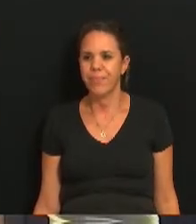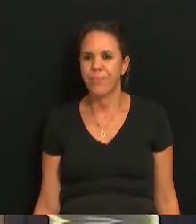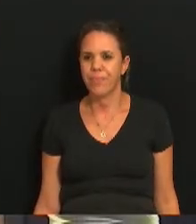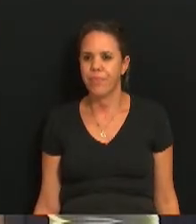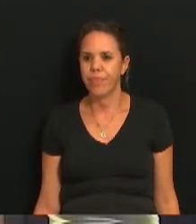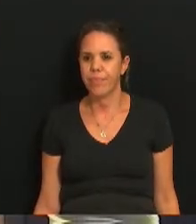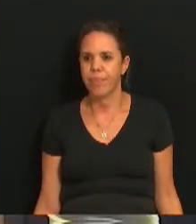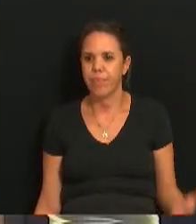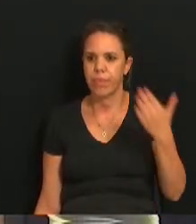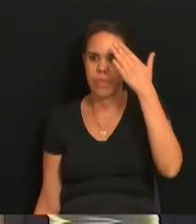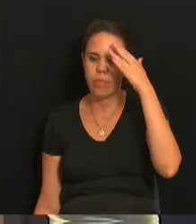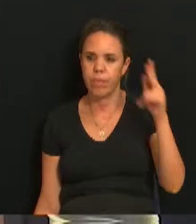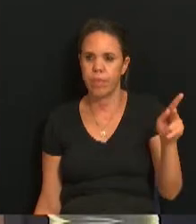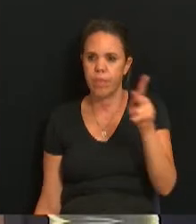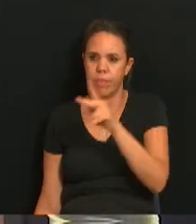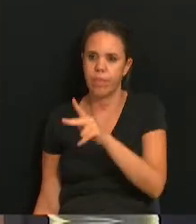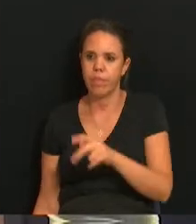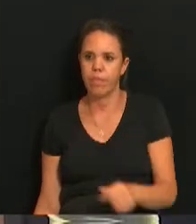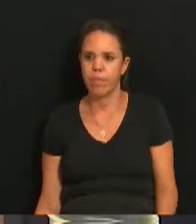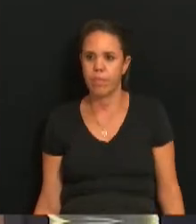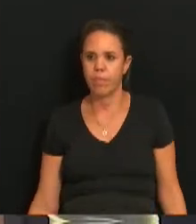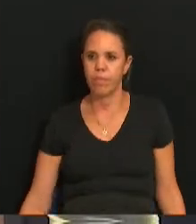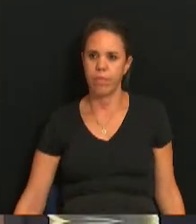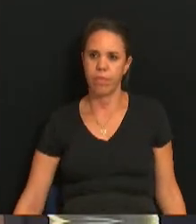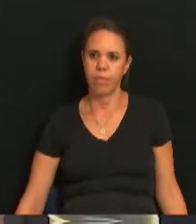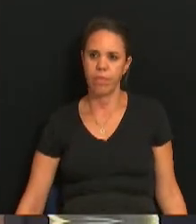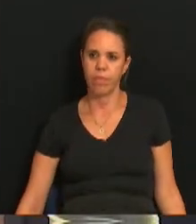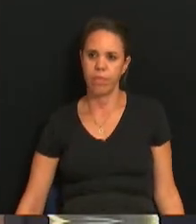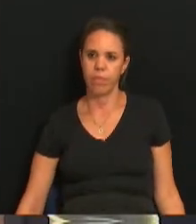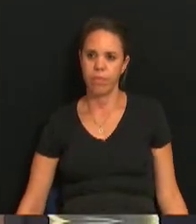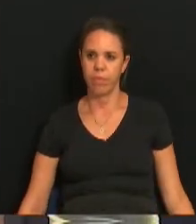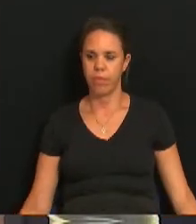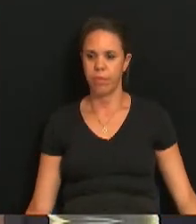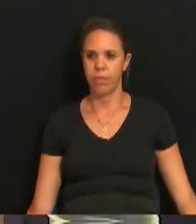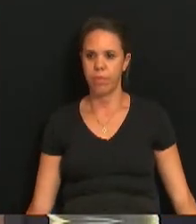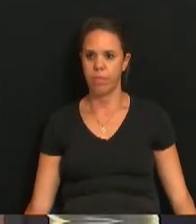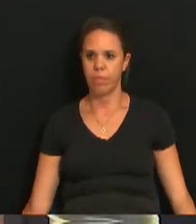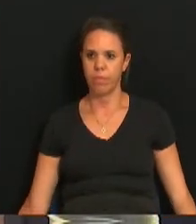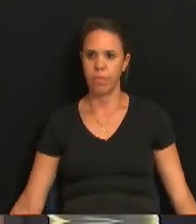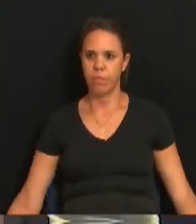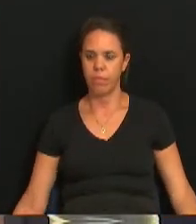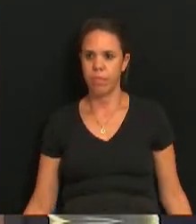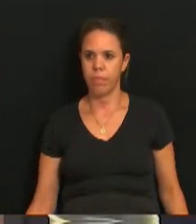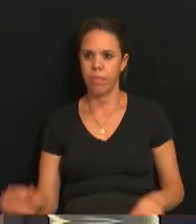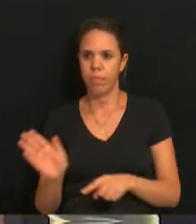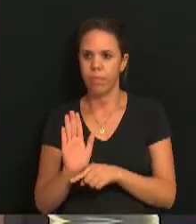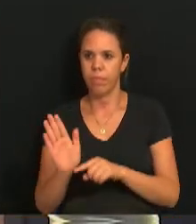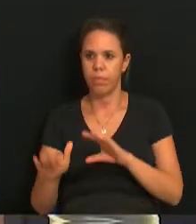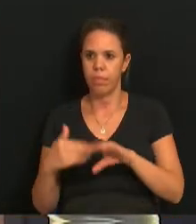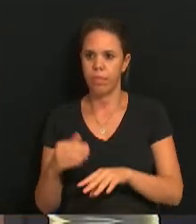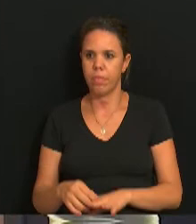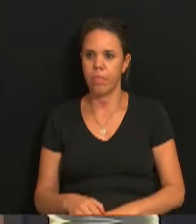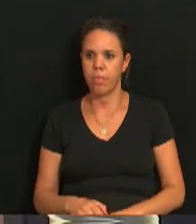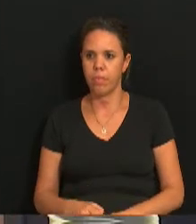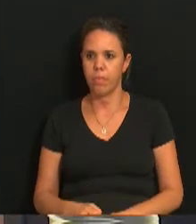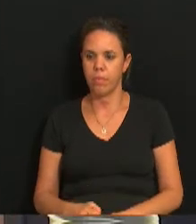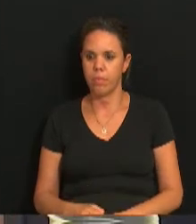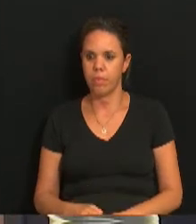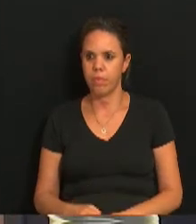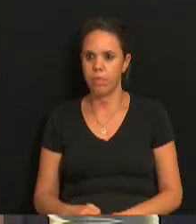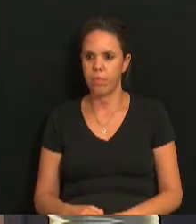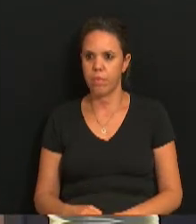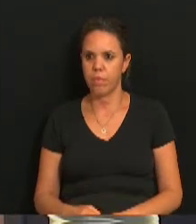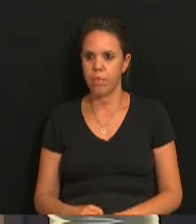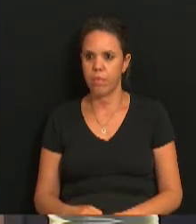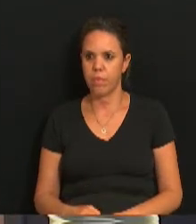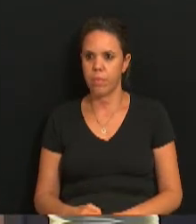Obrigada, professora Andréia. Agora, a gente recebeu um vídeo, 2, né? Na verdade, eu falei